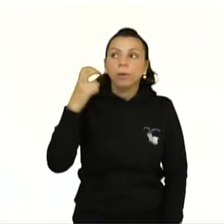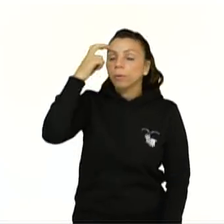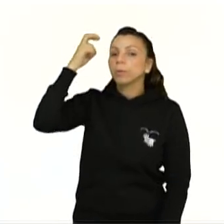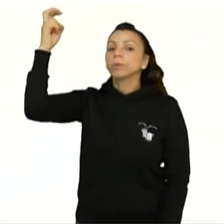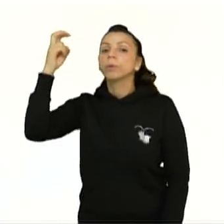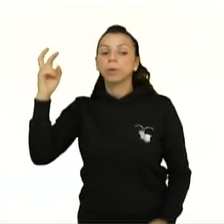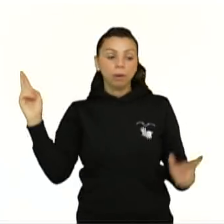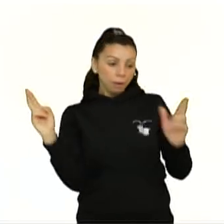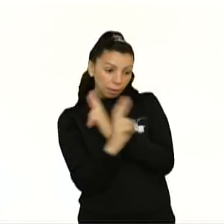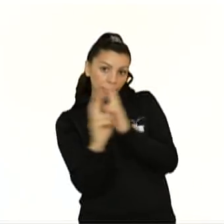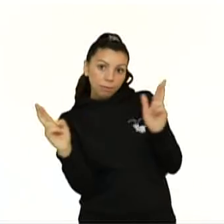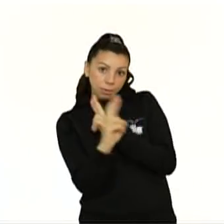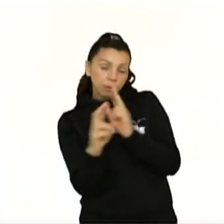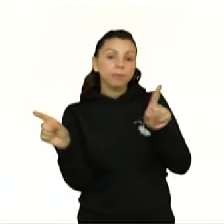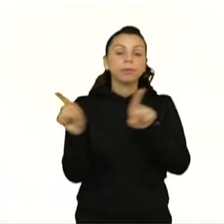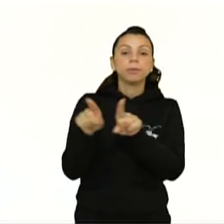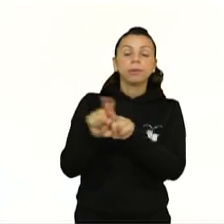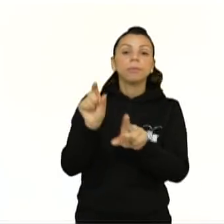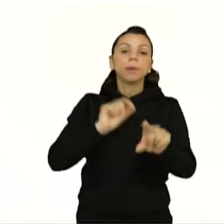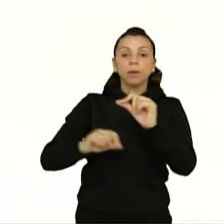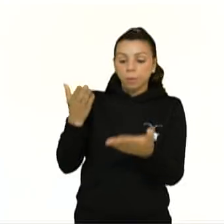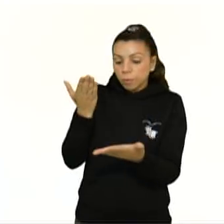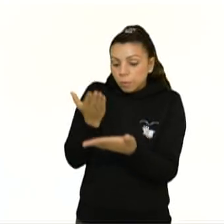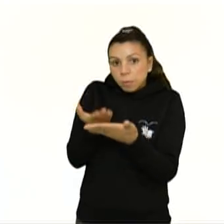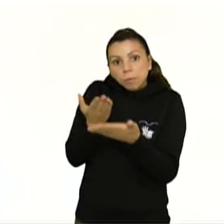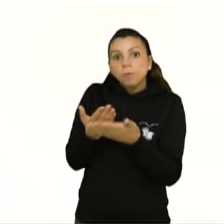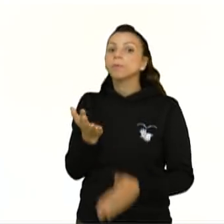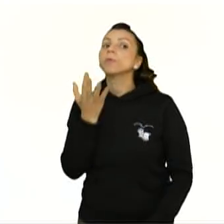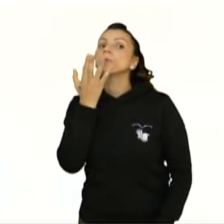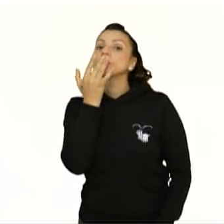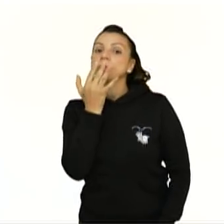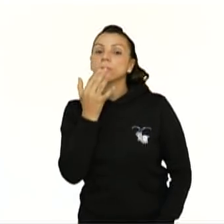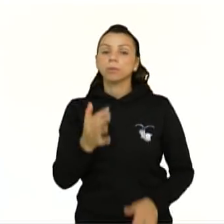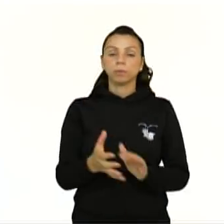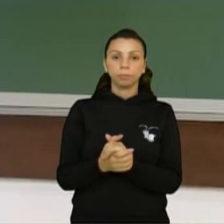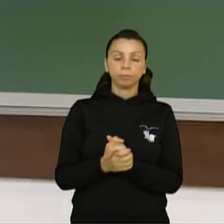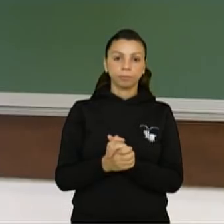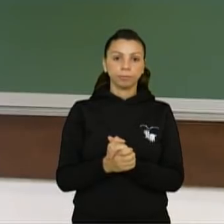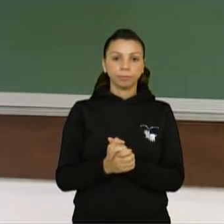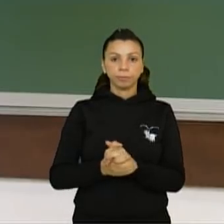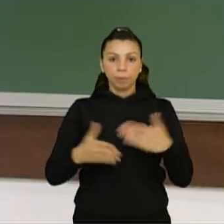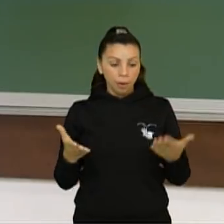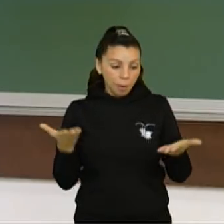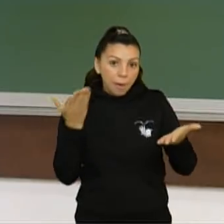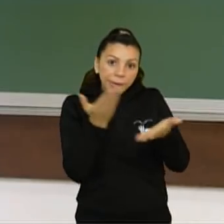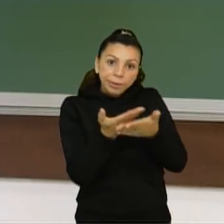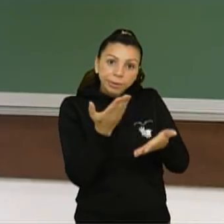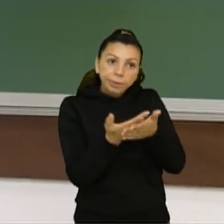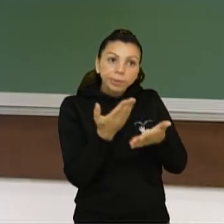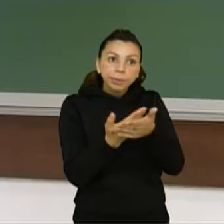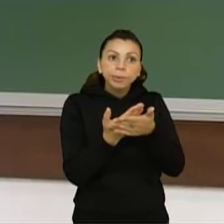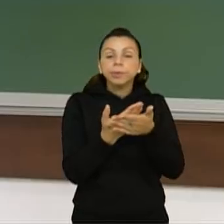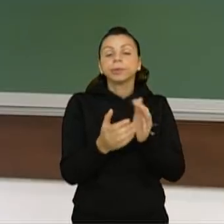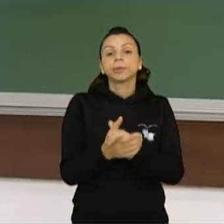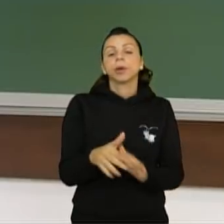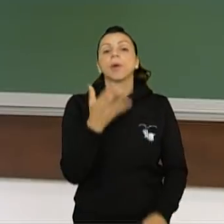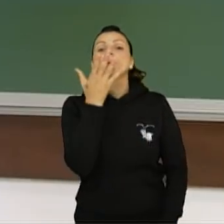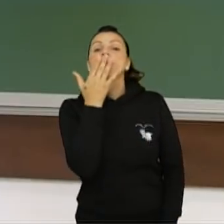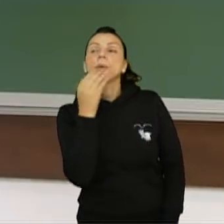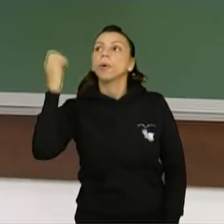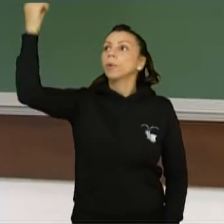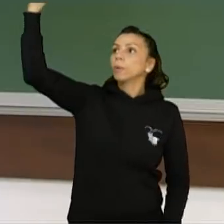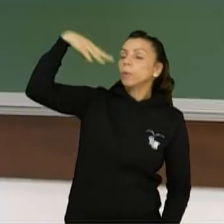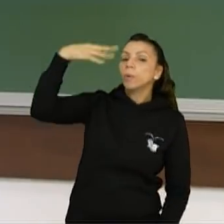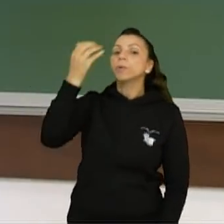relação que ela tem uma com a outra e também nós vamos ver os estudos das cores, tá? Essa aula, a cor na arte, cor luz, cor